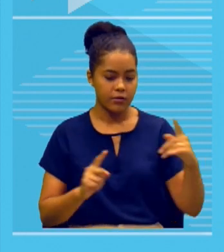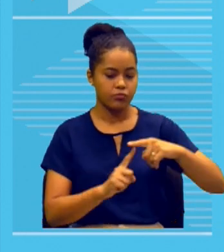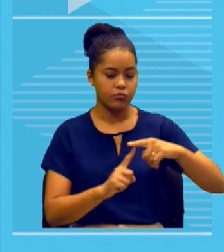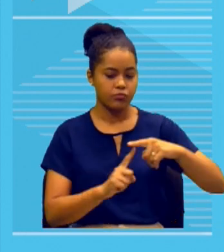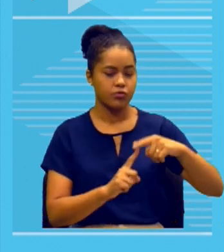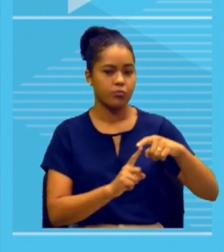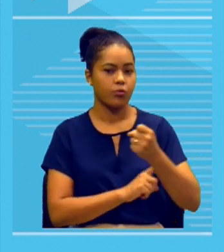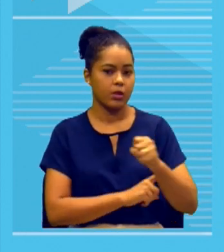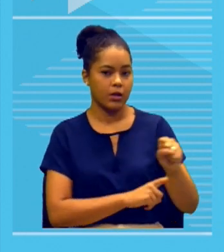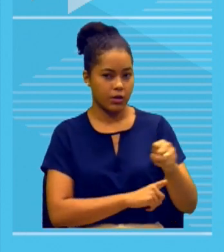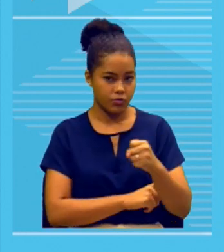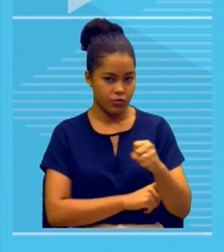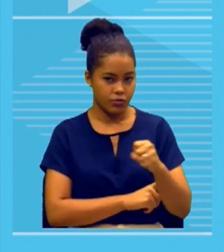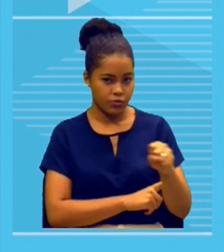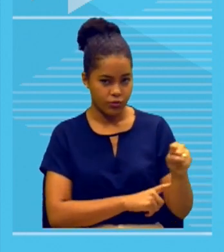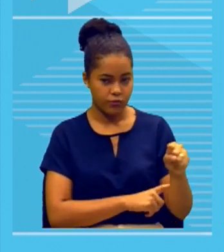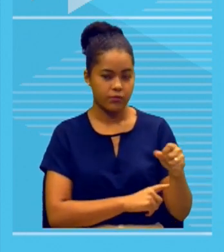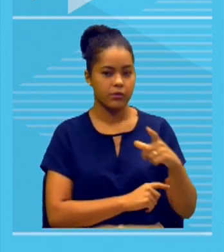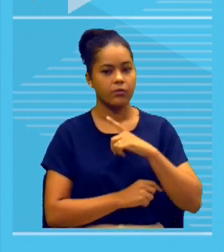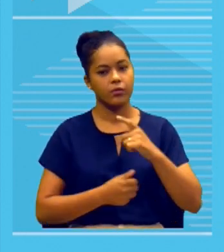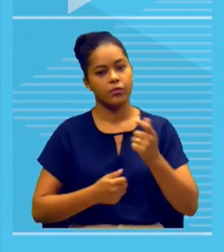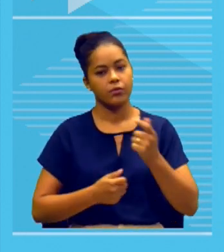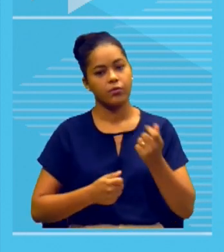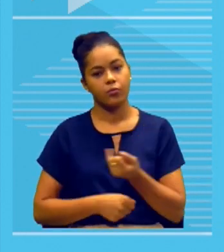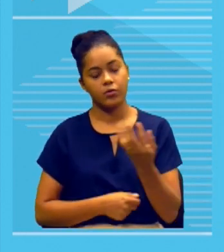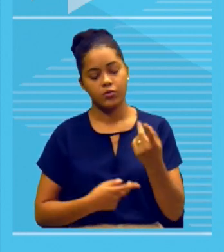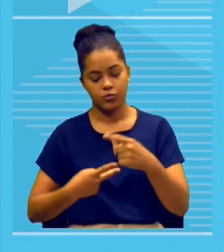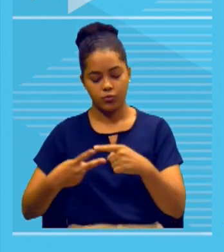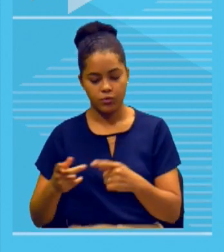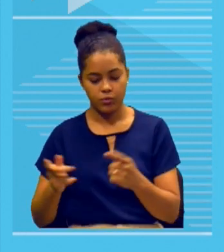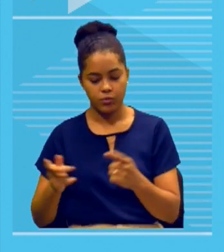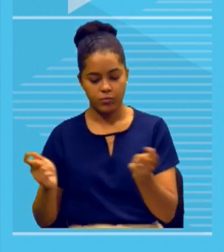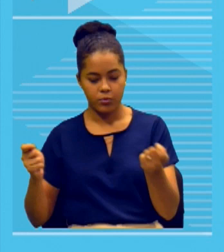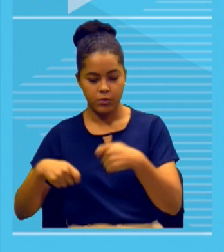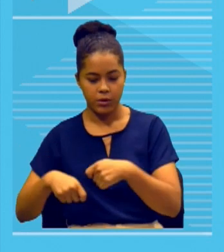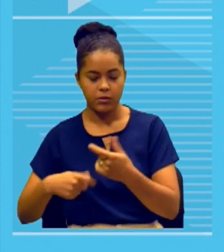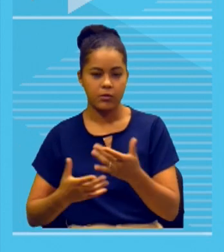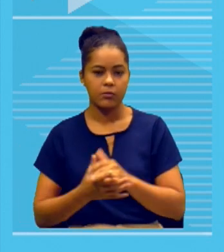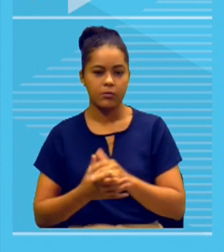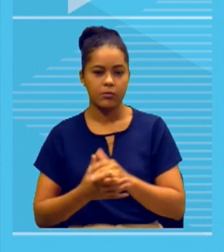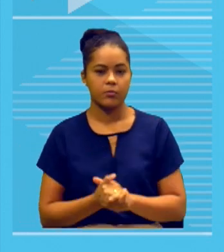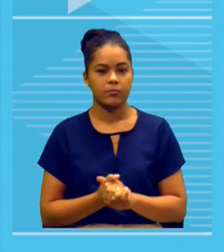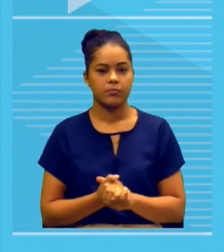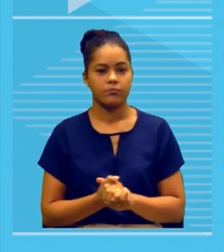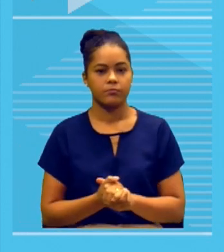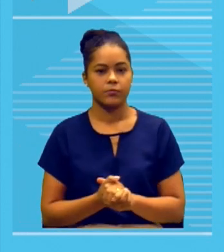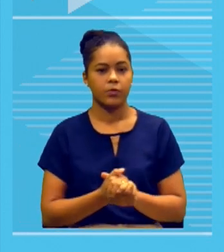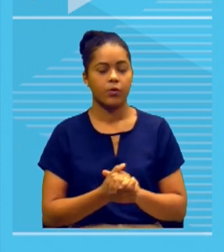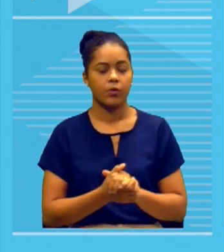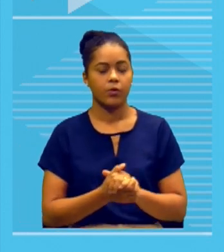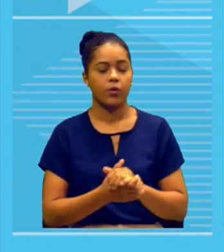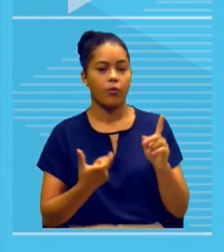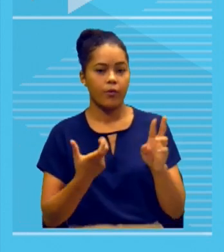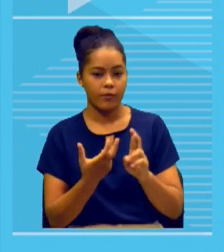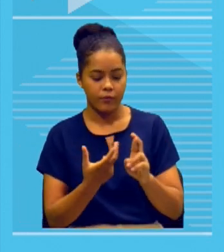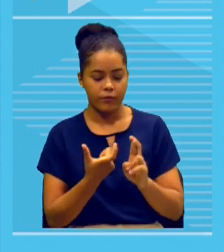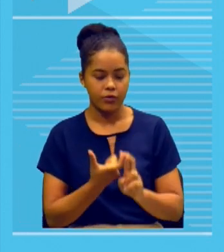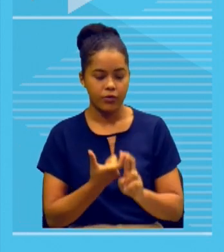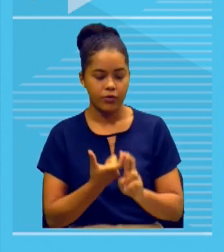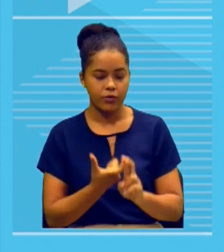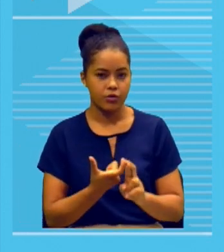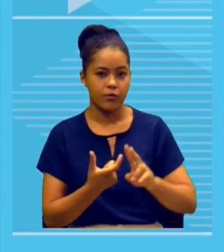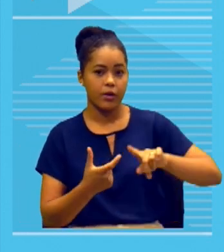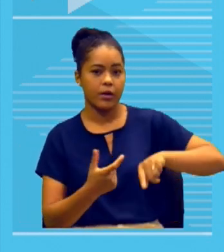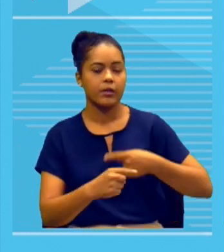possibilidades aqui de colocação pronominal posso colocar o pronome depois do infinitivo e